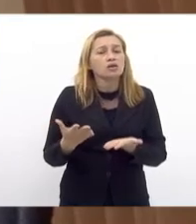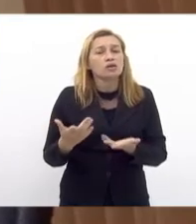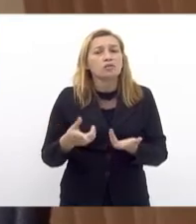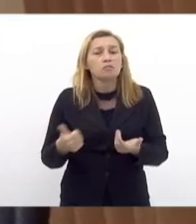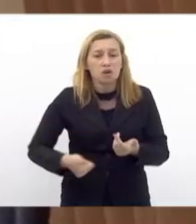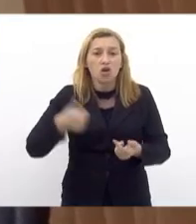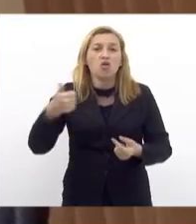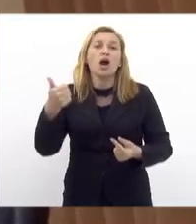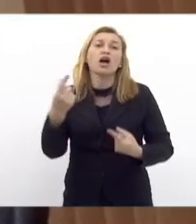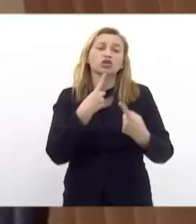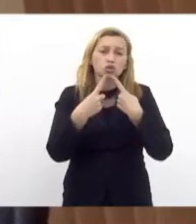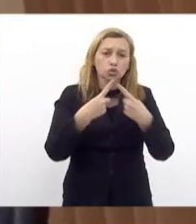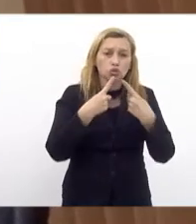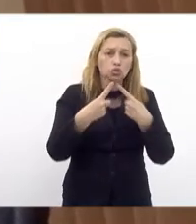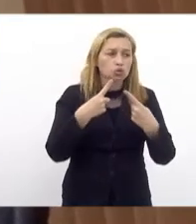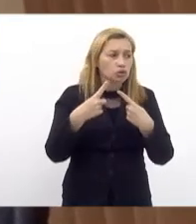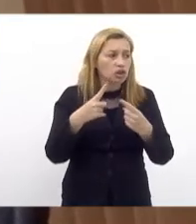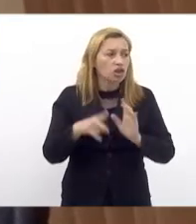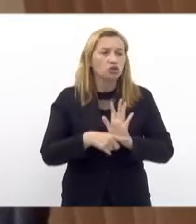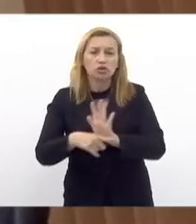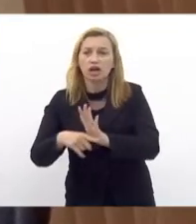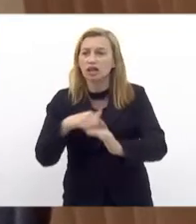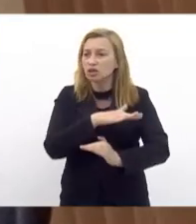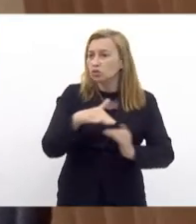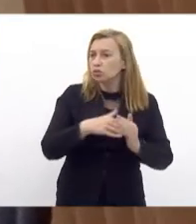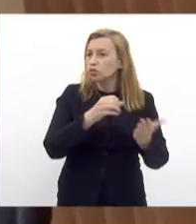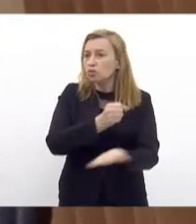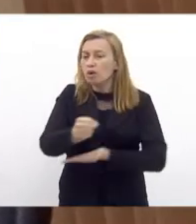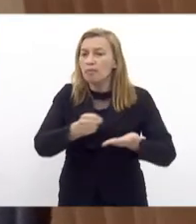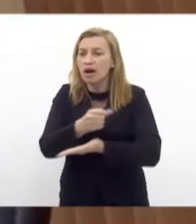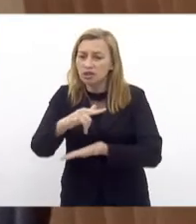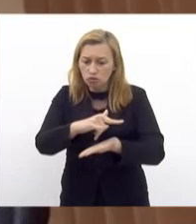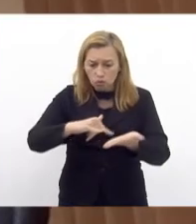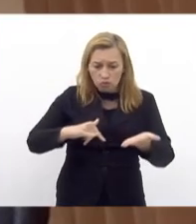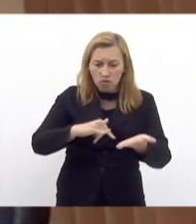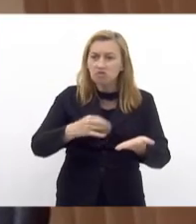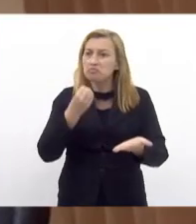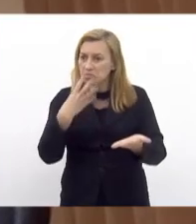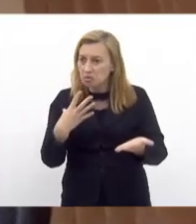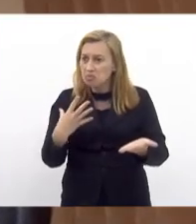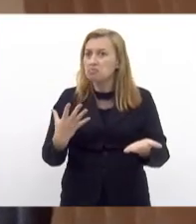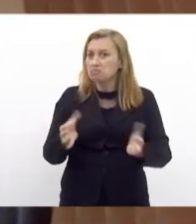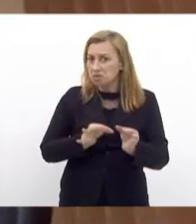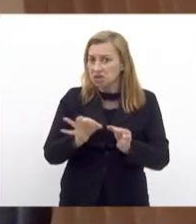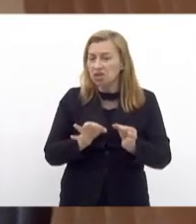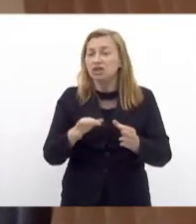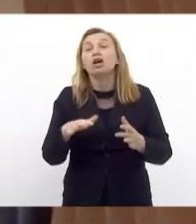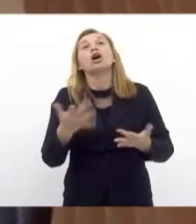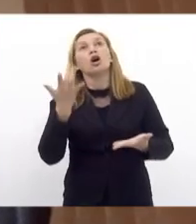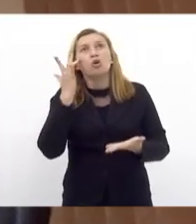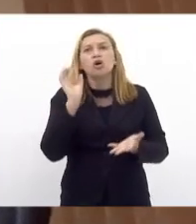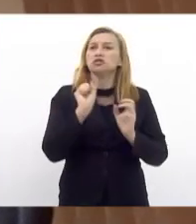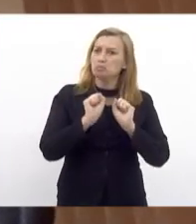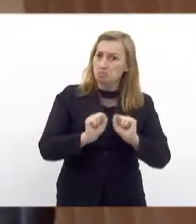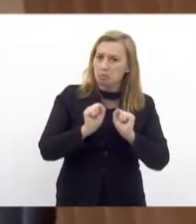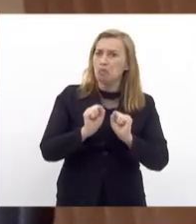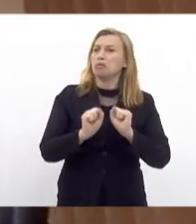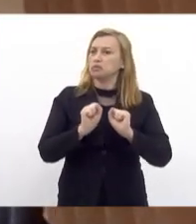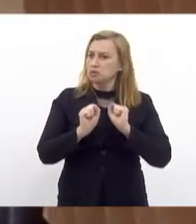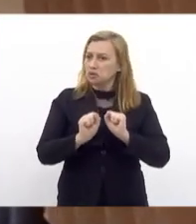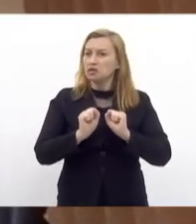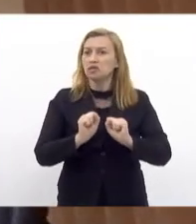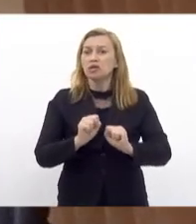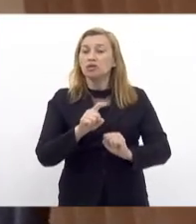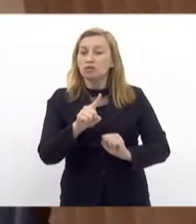debate. Eu acho que tem servido para todos nós como base. Eu recebi o documento, está muito bem embasado. Eu acho que pode sim,